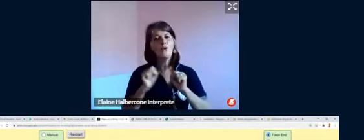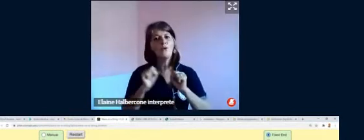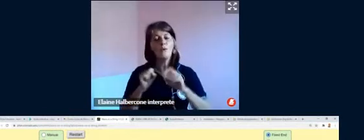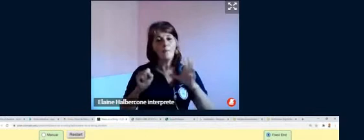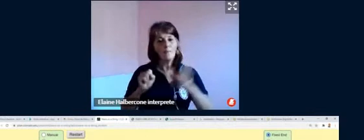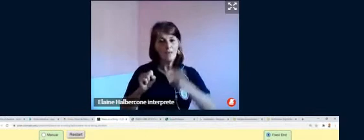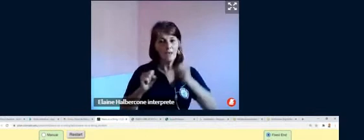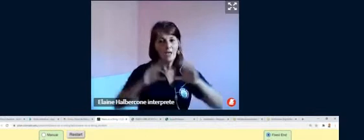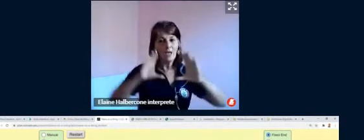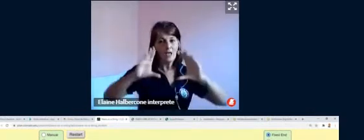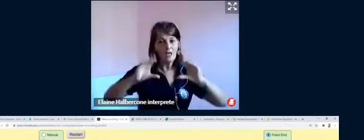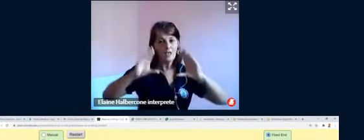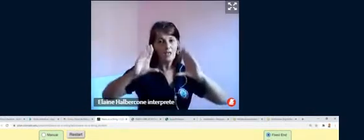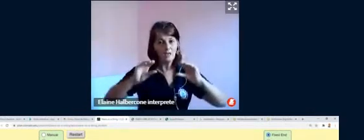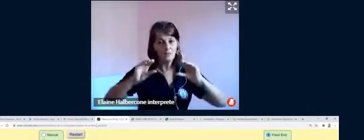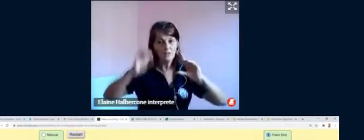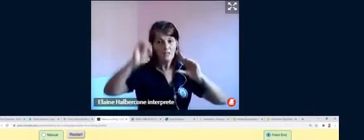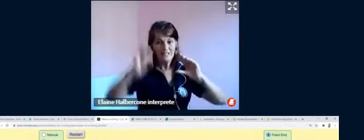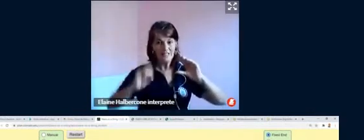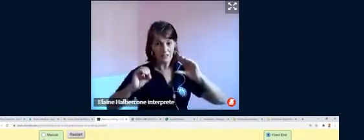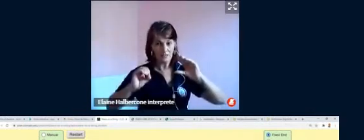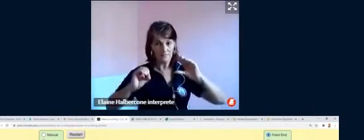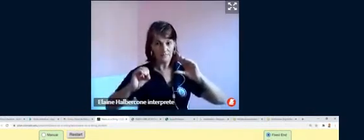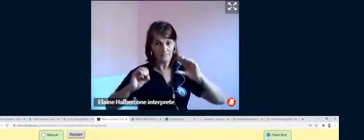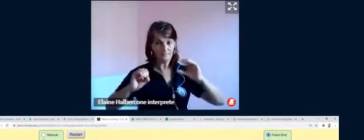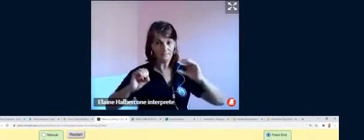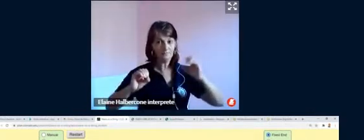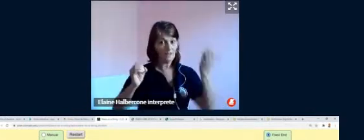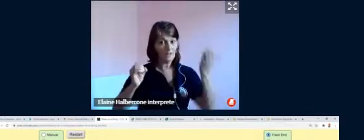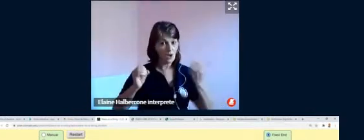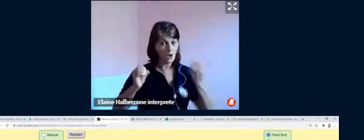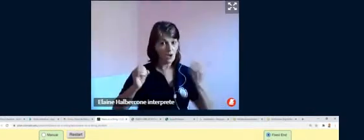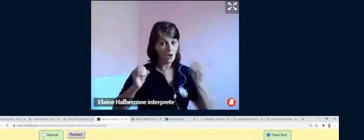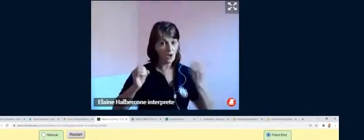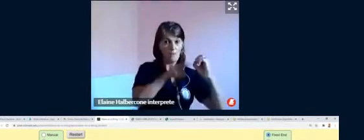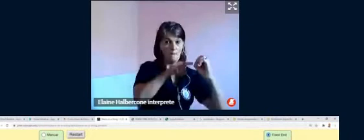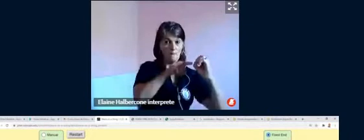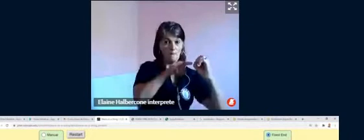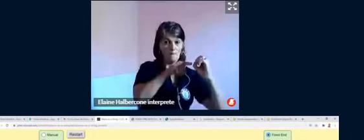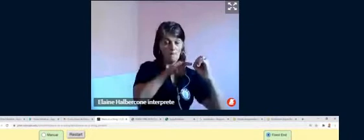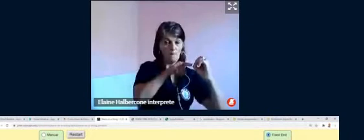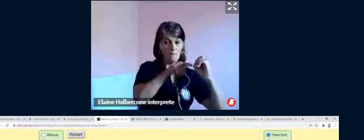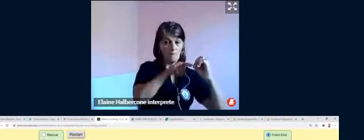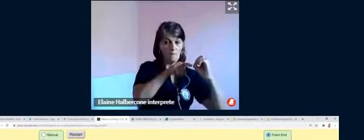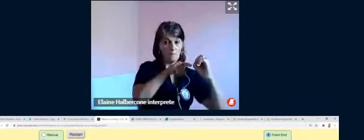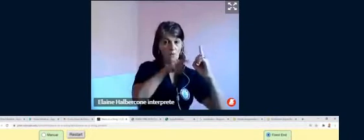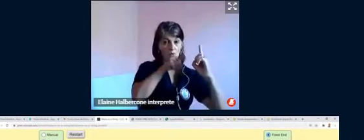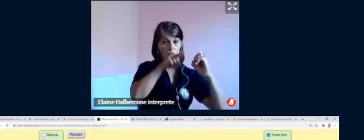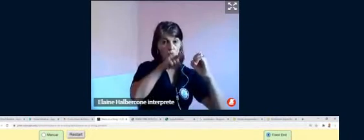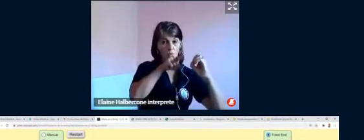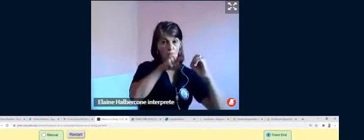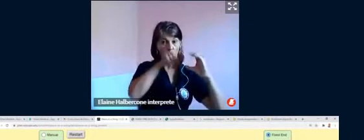este amortecimento e trazer para zero. Então agora, o pulso que eu vou provocar não